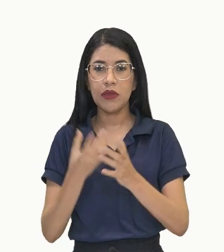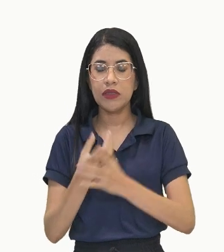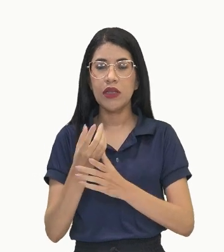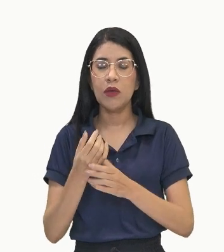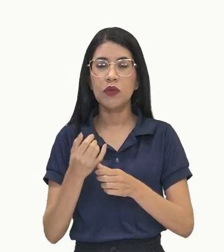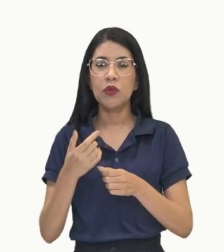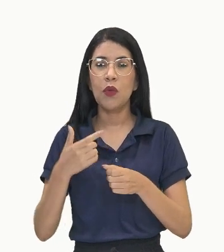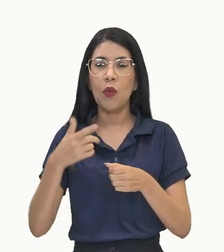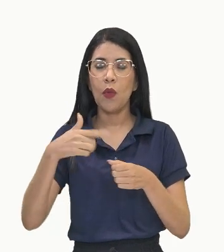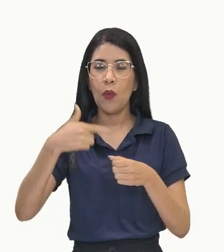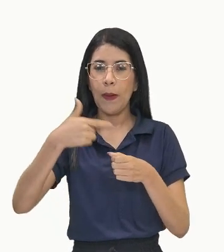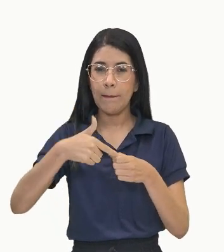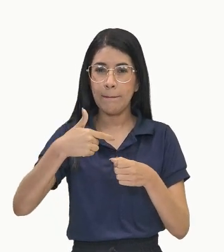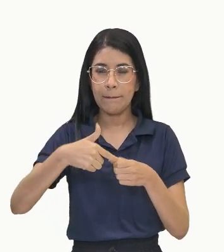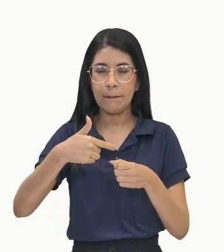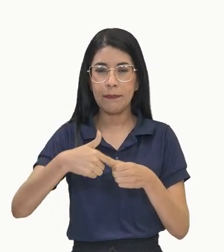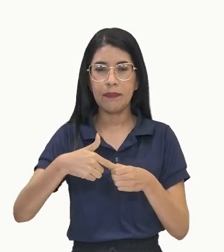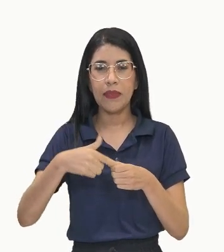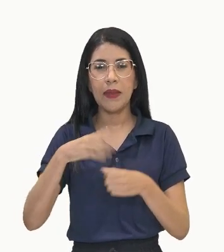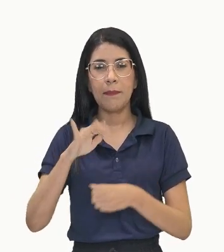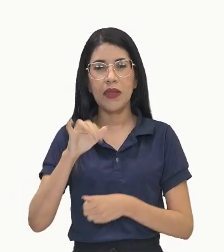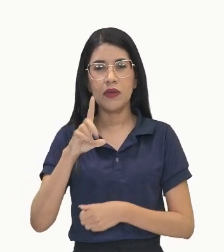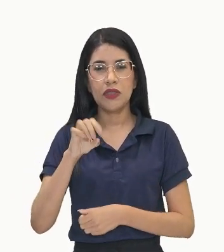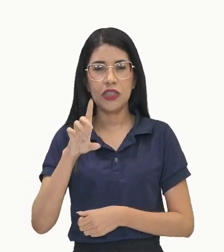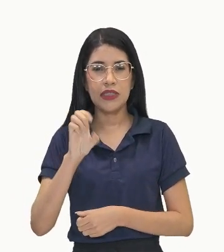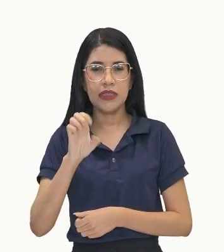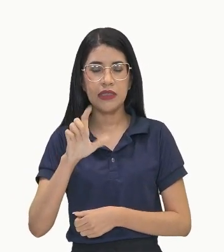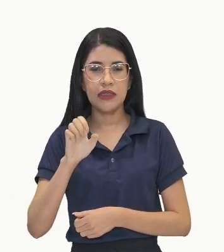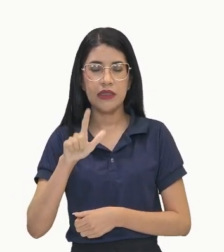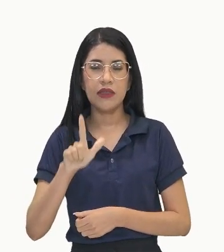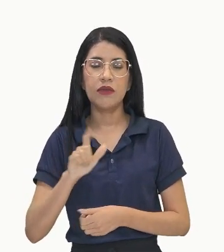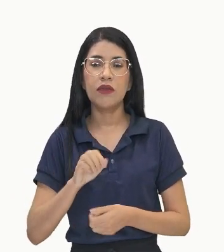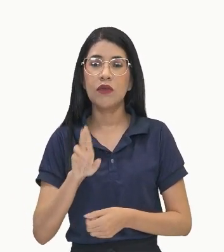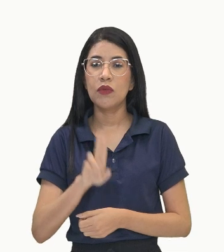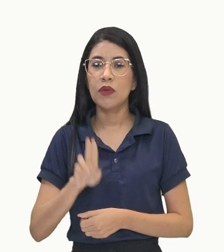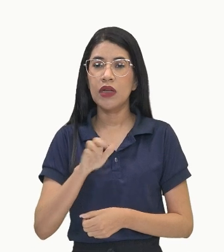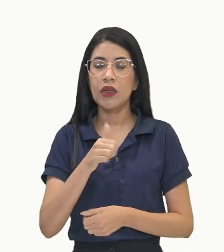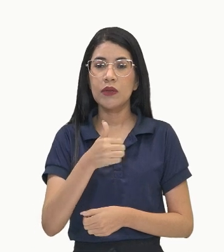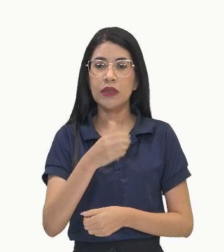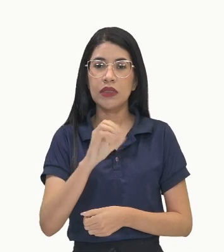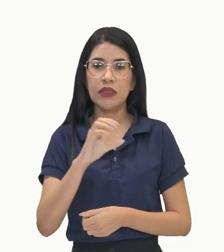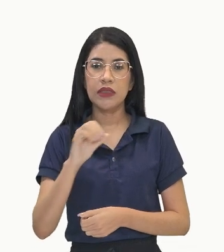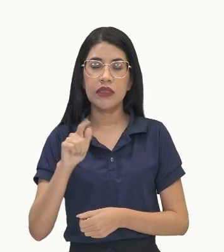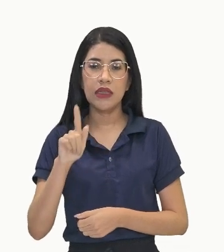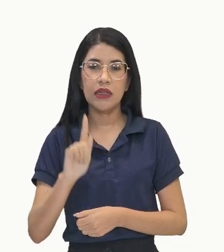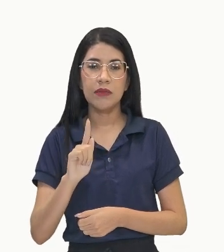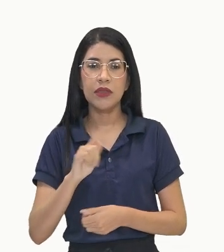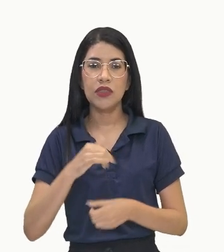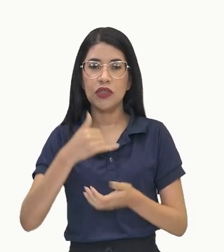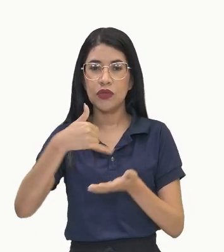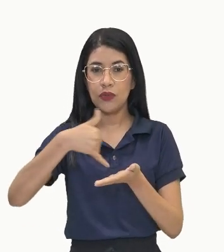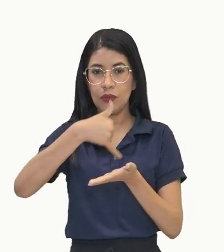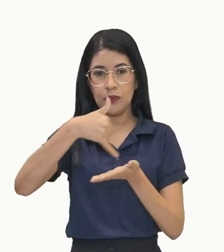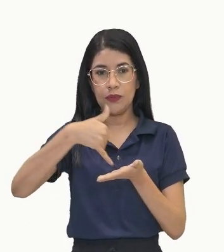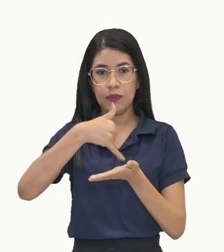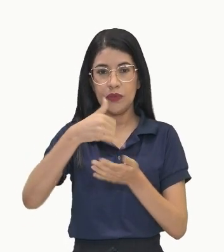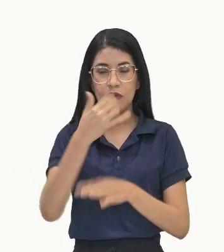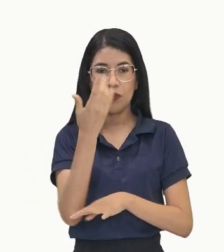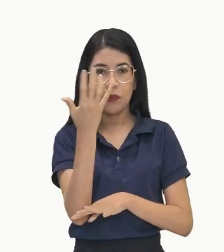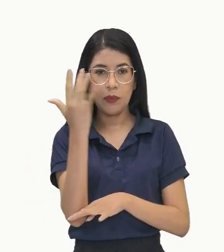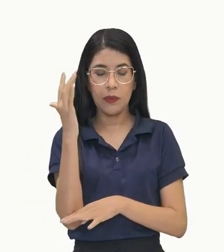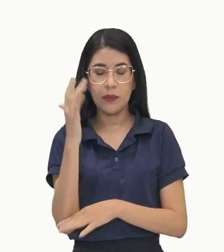produção de biodiesel, foi utilizado 100 gramas de óleo de palma. Beleza. Então,